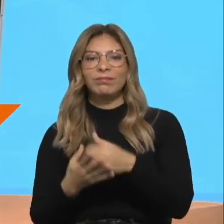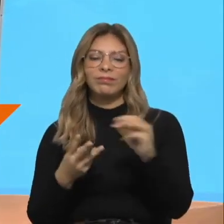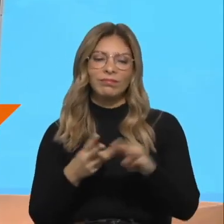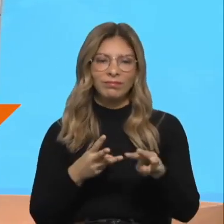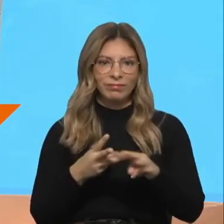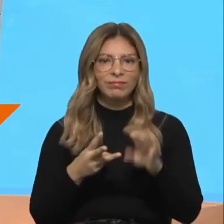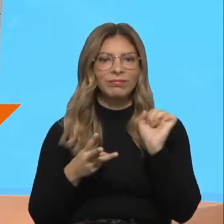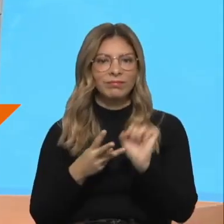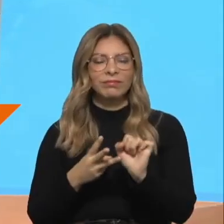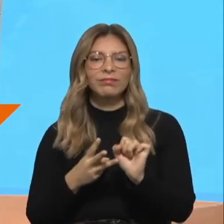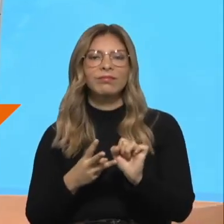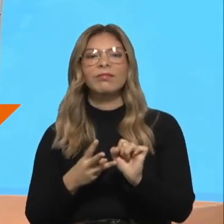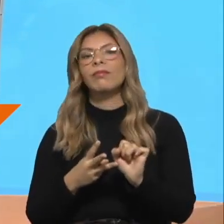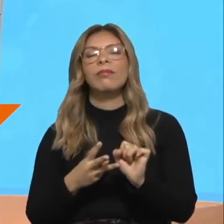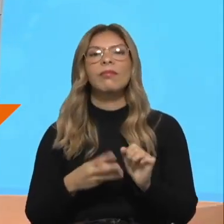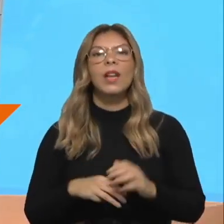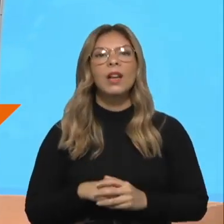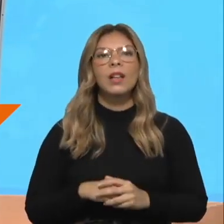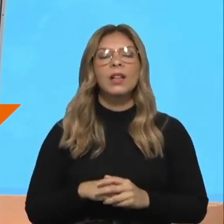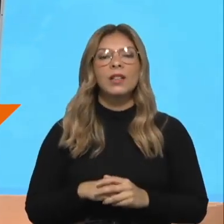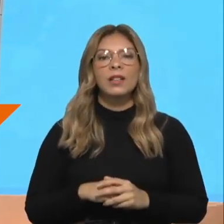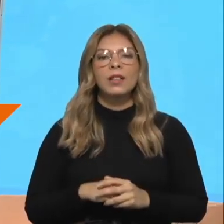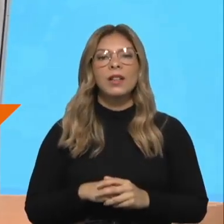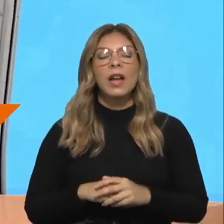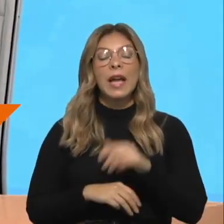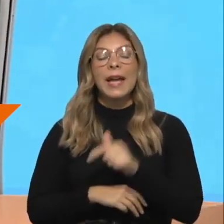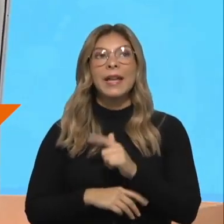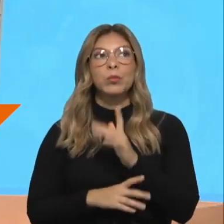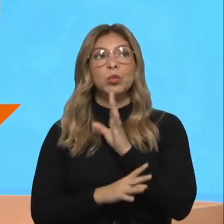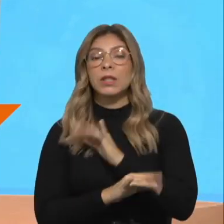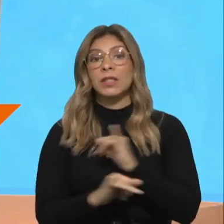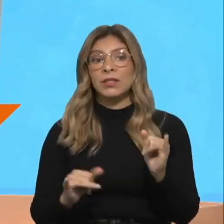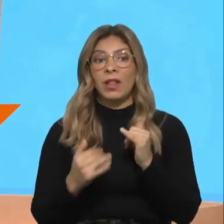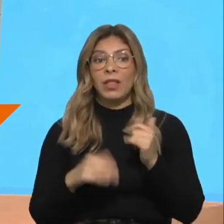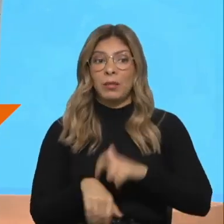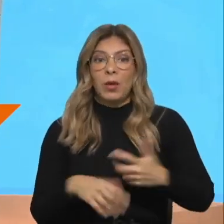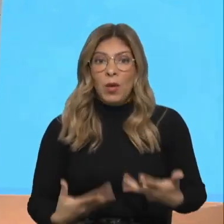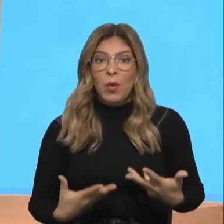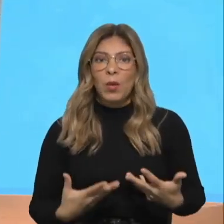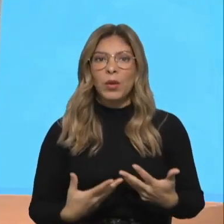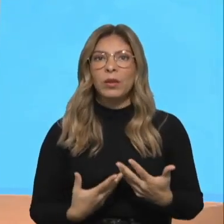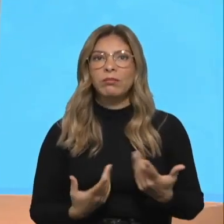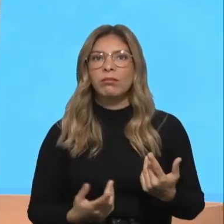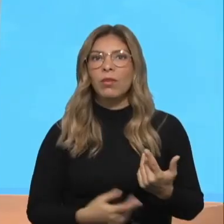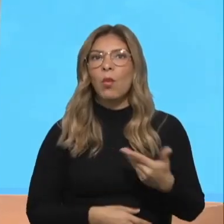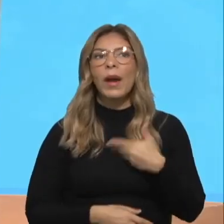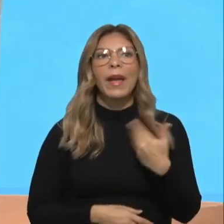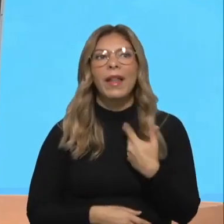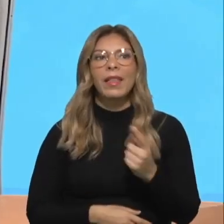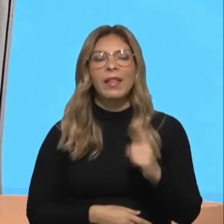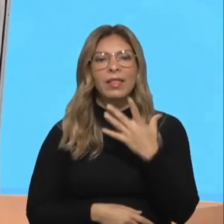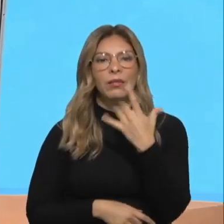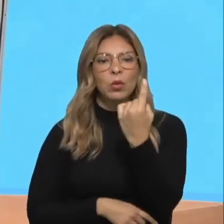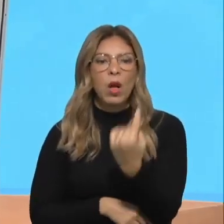uma expressão, de alguma maneira, quase impossível. Na realidade, já ninguém quer perder